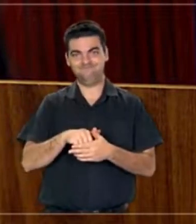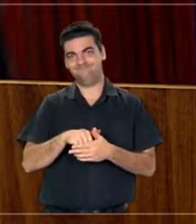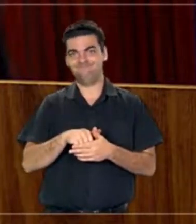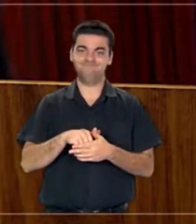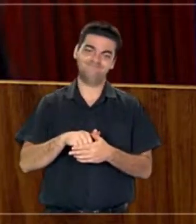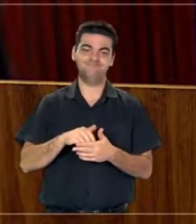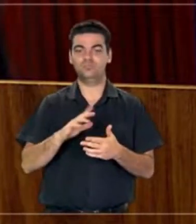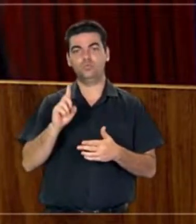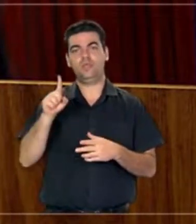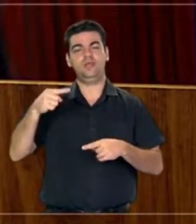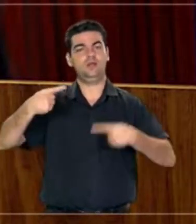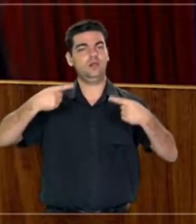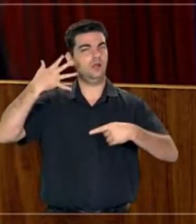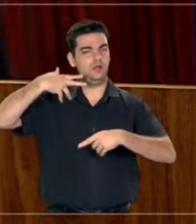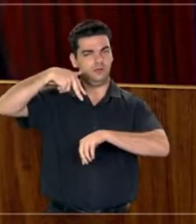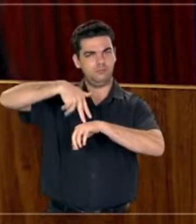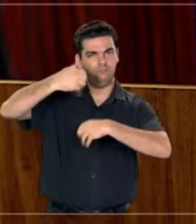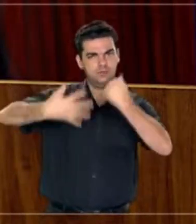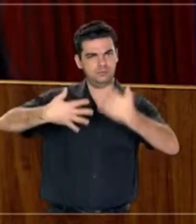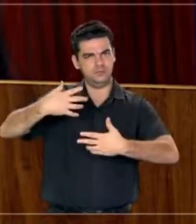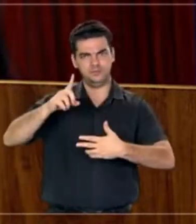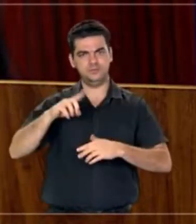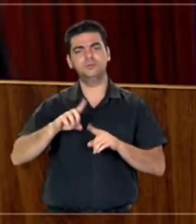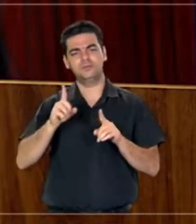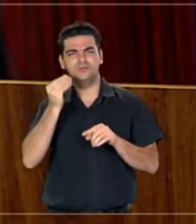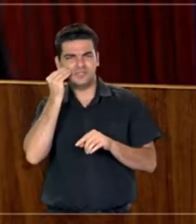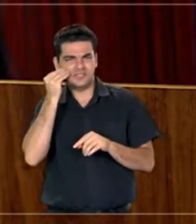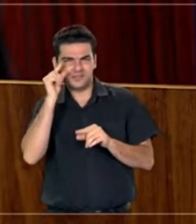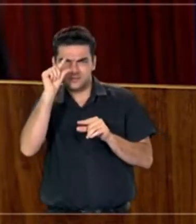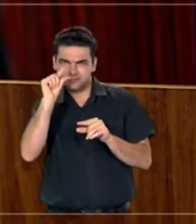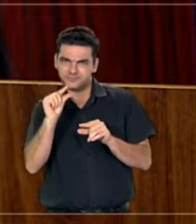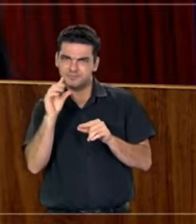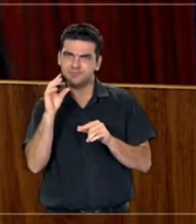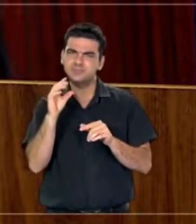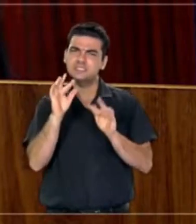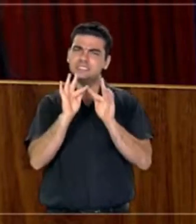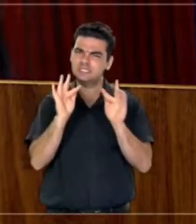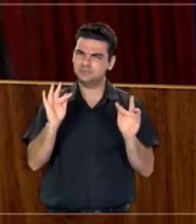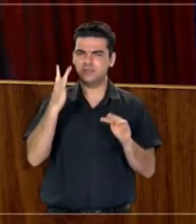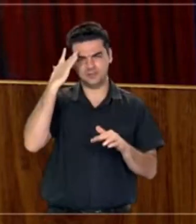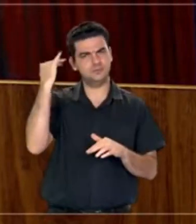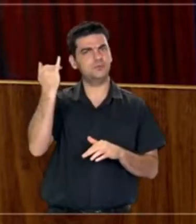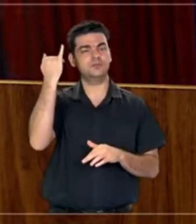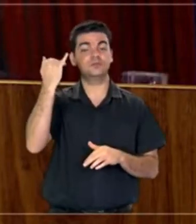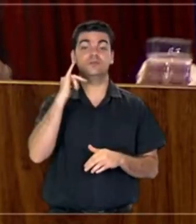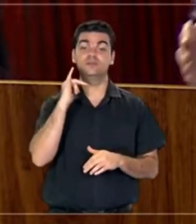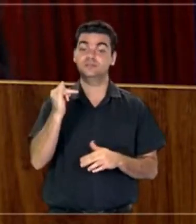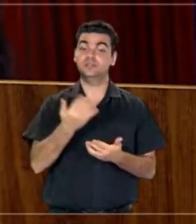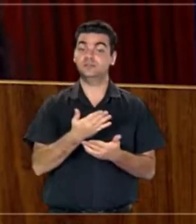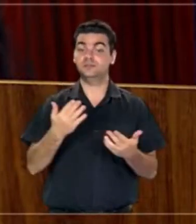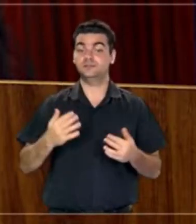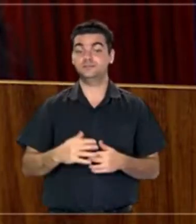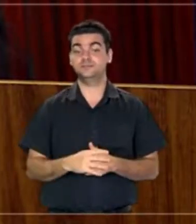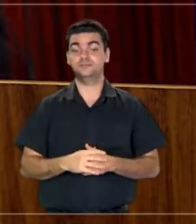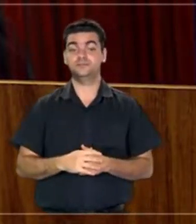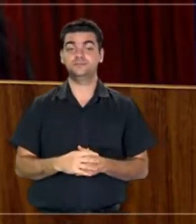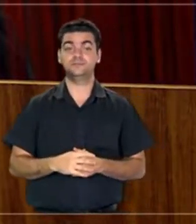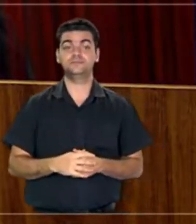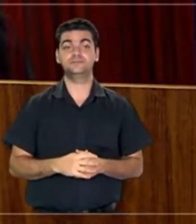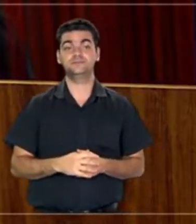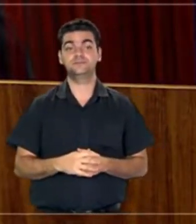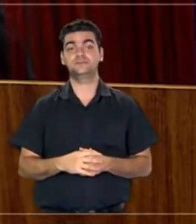de discurso, mas algumas poucas reflexões acho importante aqui